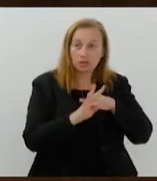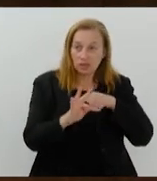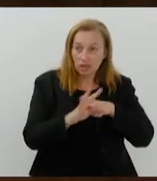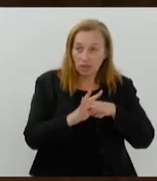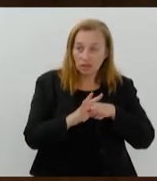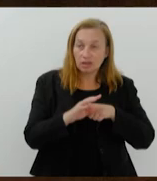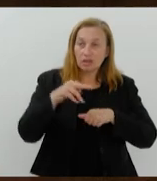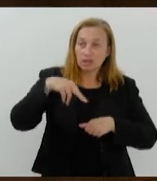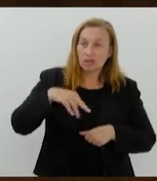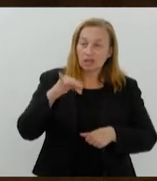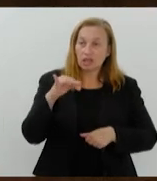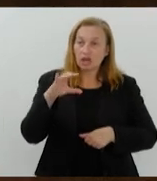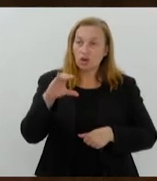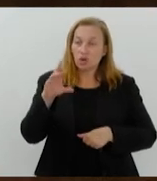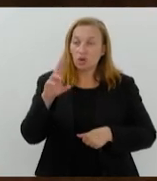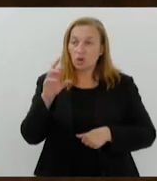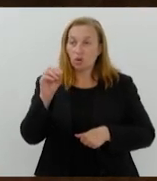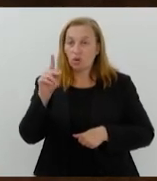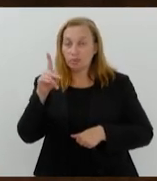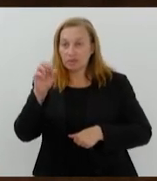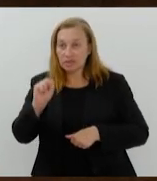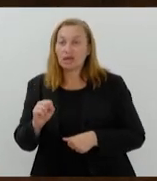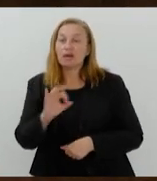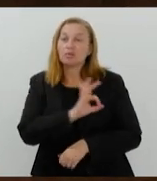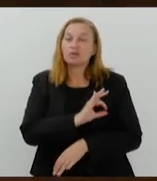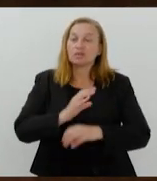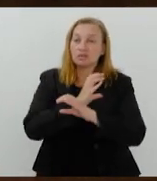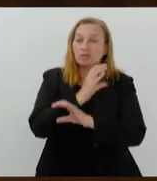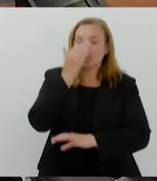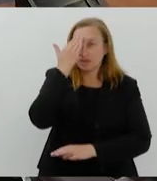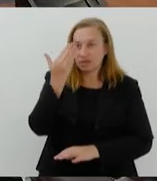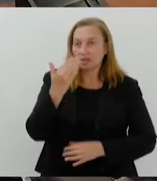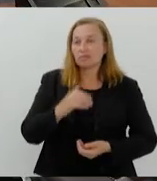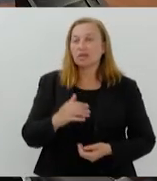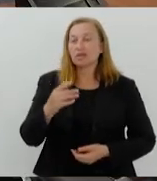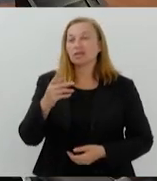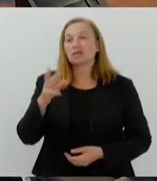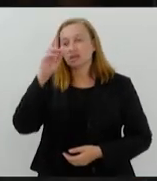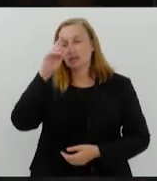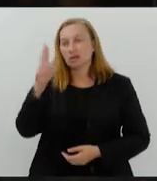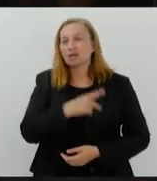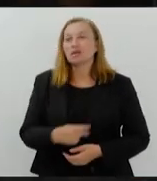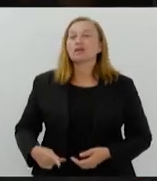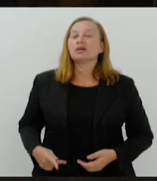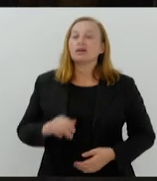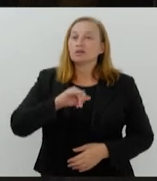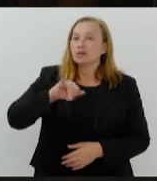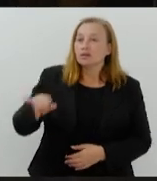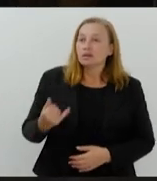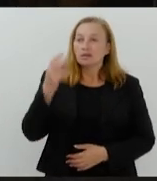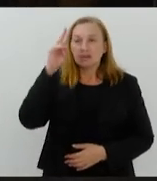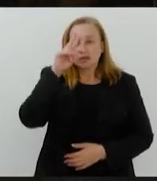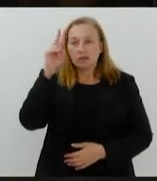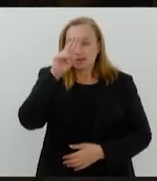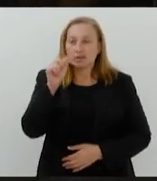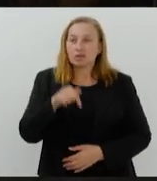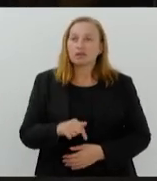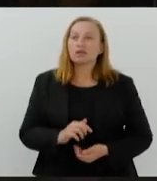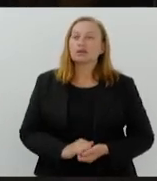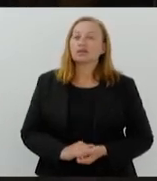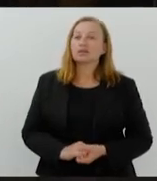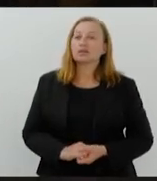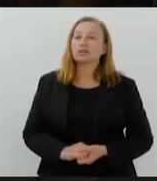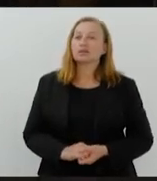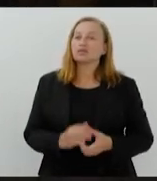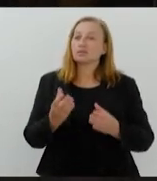de necrópsia. A Polícia Civil precisa disso. Muito obrigado, presidenta. Obrigada. Aproveitando e lembrar aqui